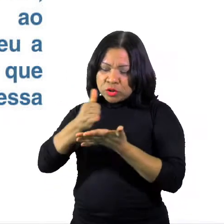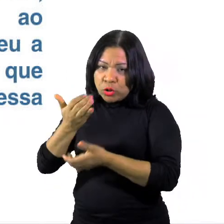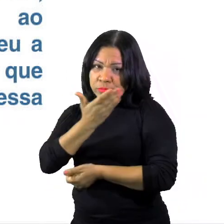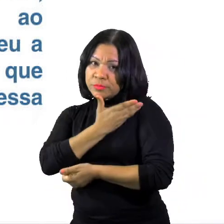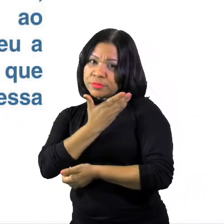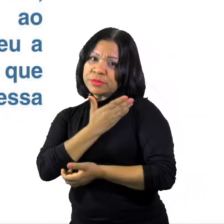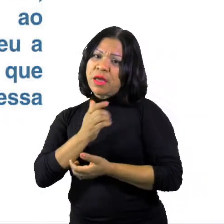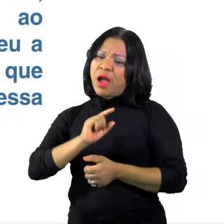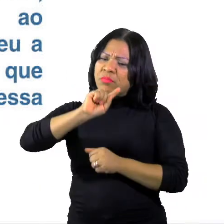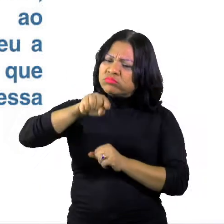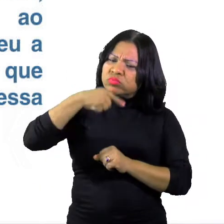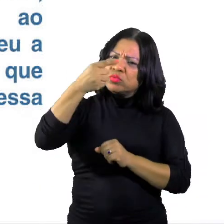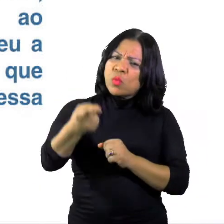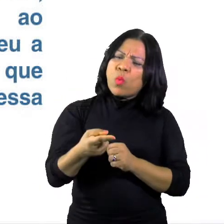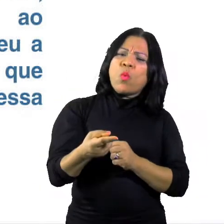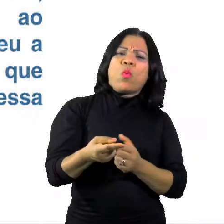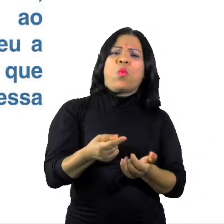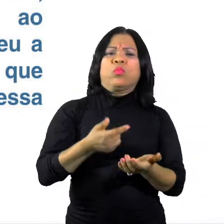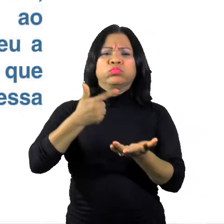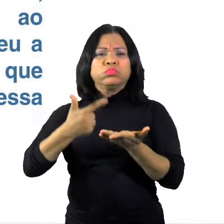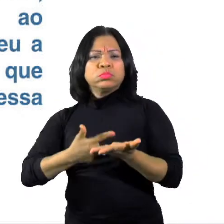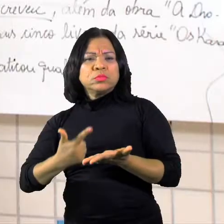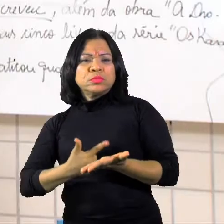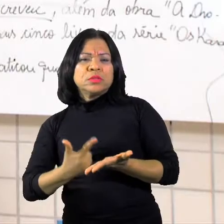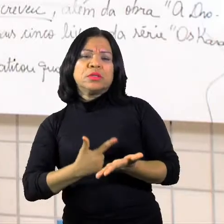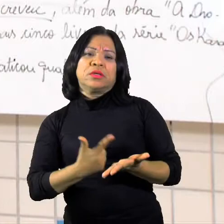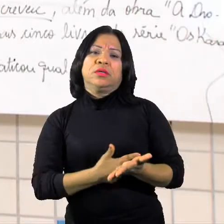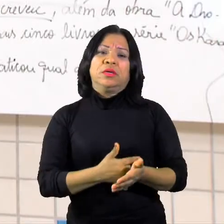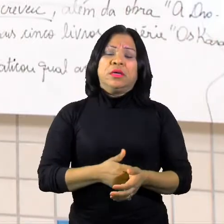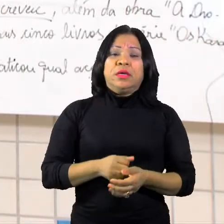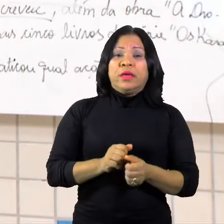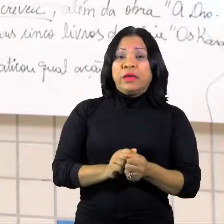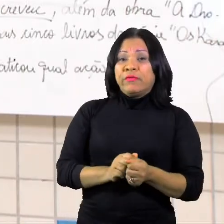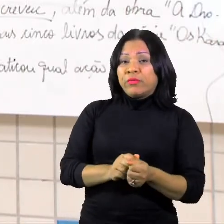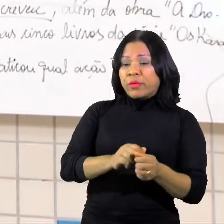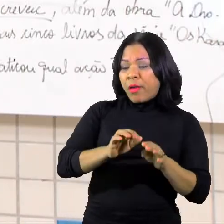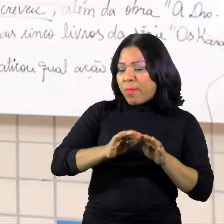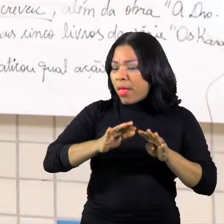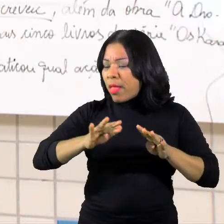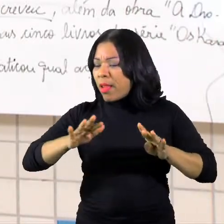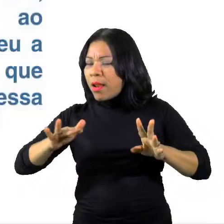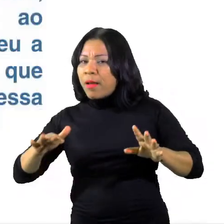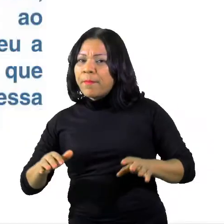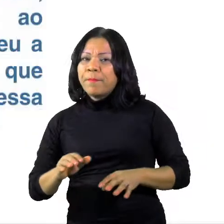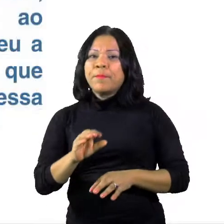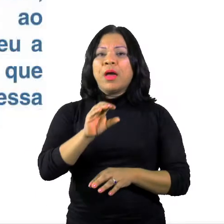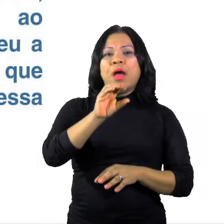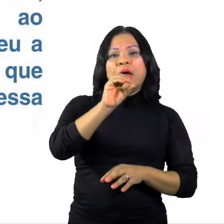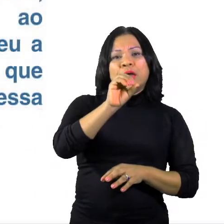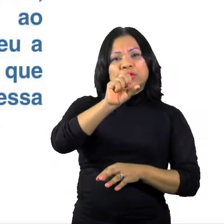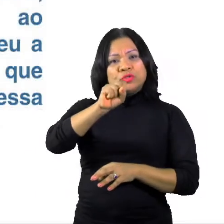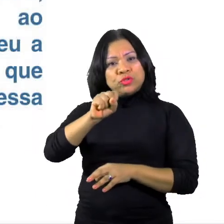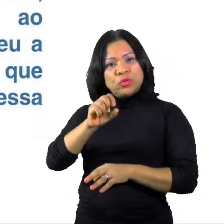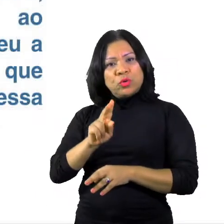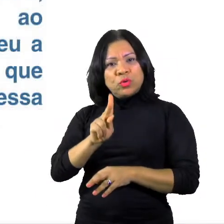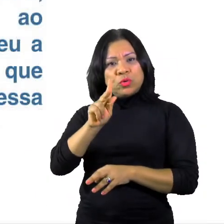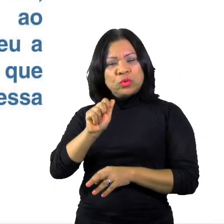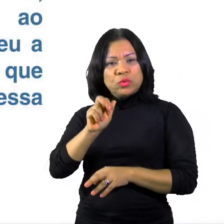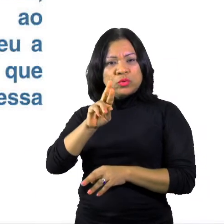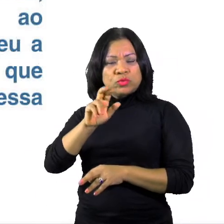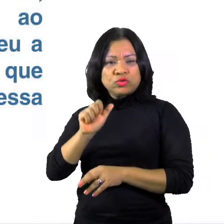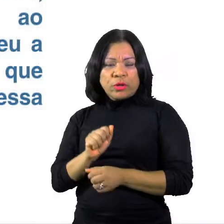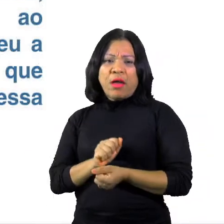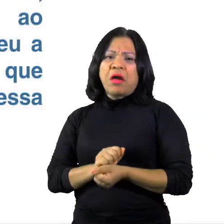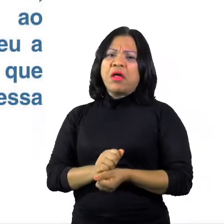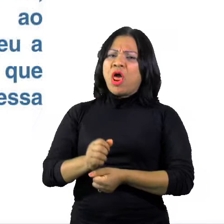seguem também o quê? A série de Os Caras. Este livro é ótimo para leitores ainda jovens,